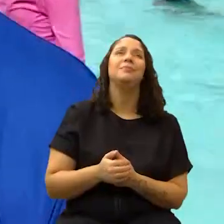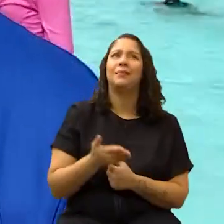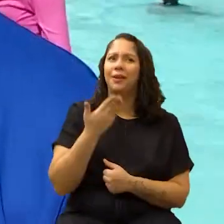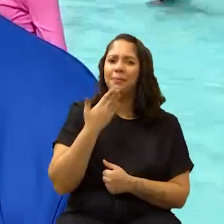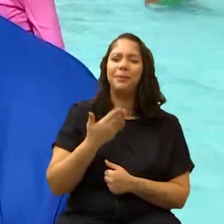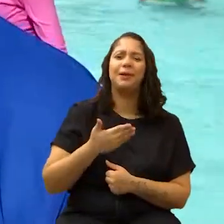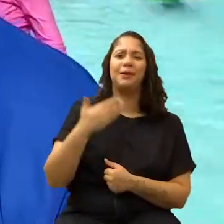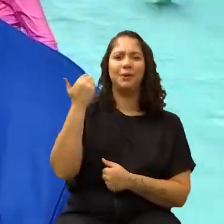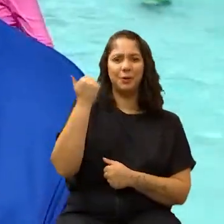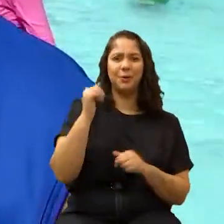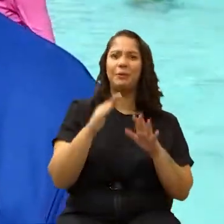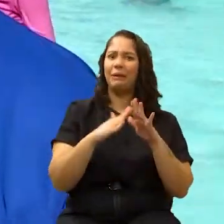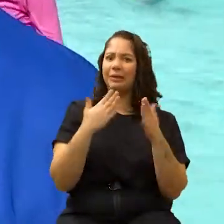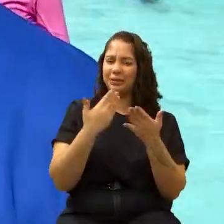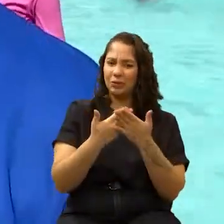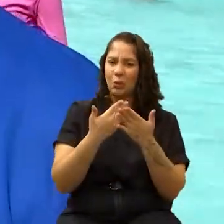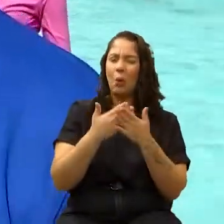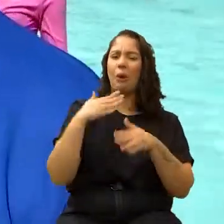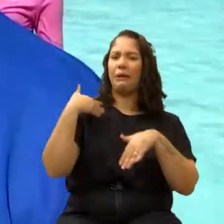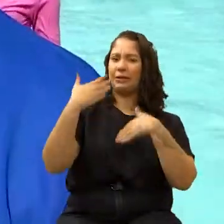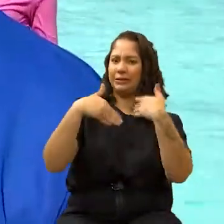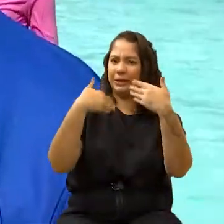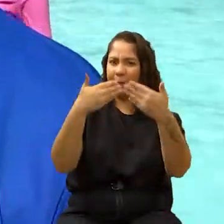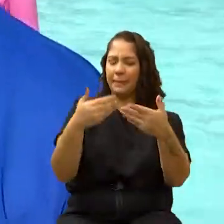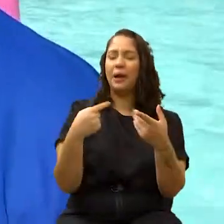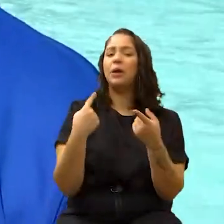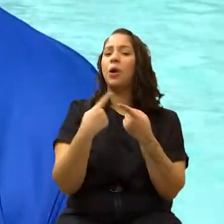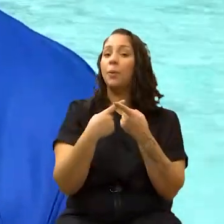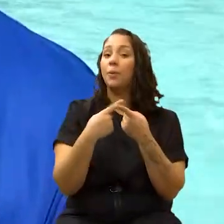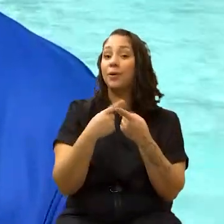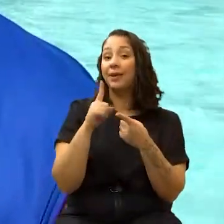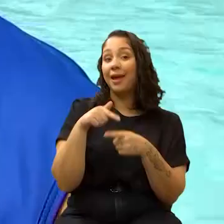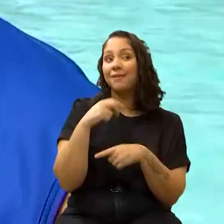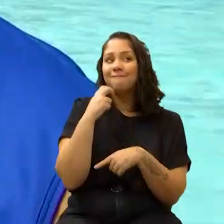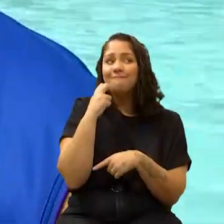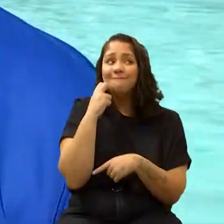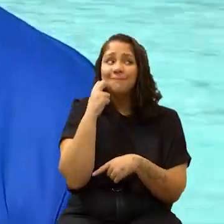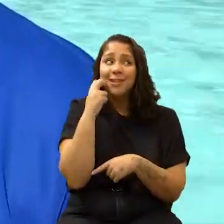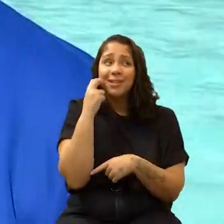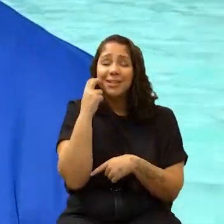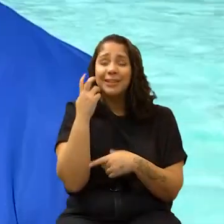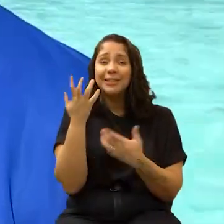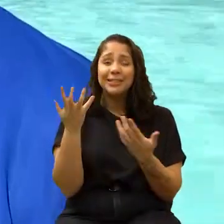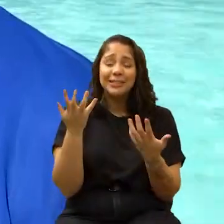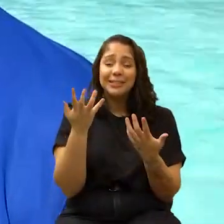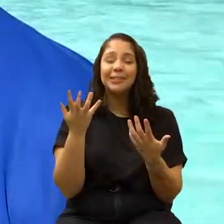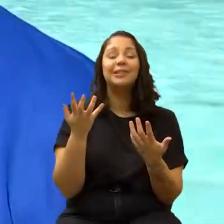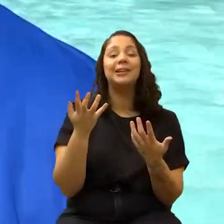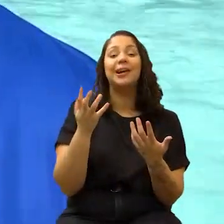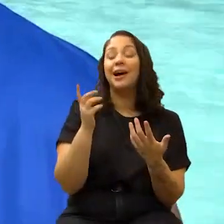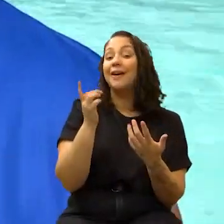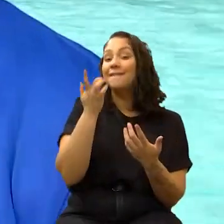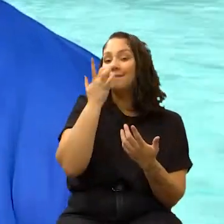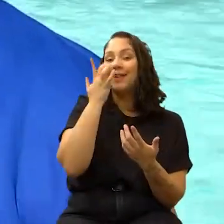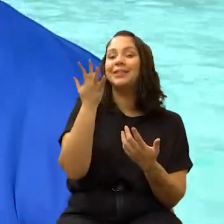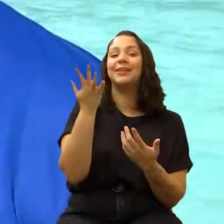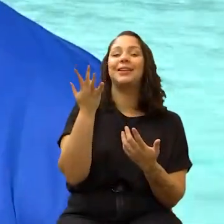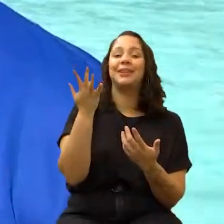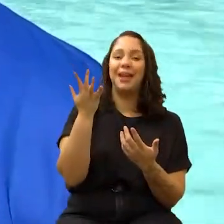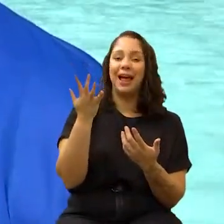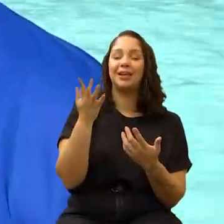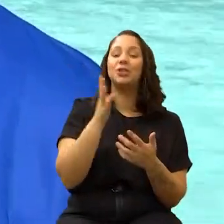Ela melhorou bastante na escola, o desempenho na escola, que é bem, e ela é bem tímida, então é